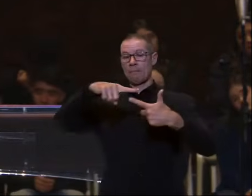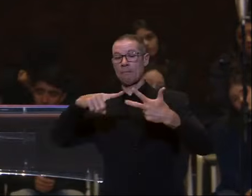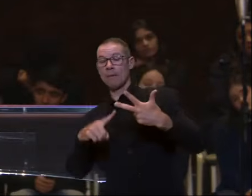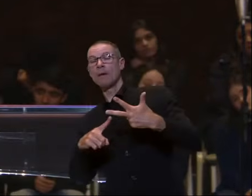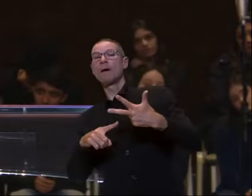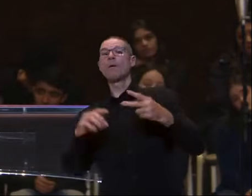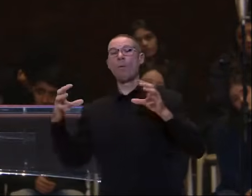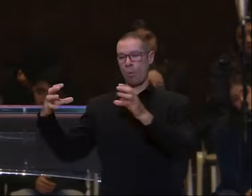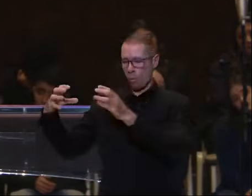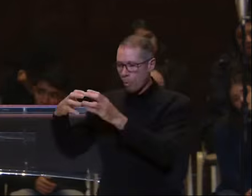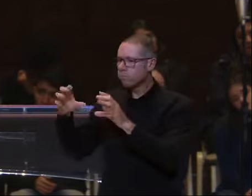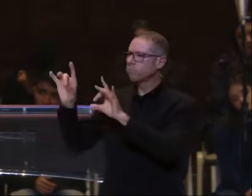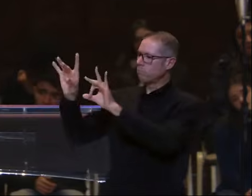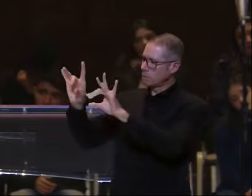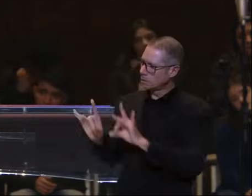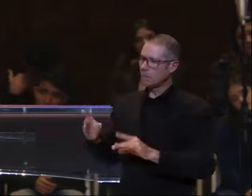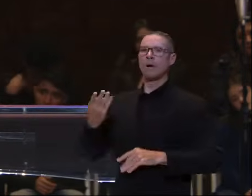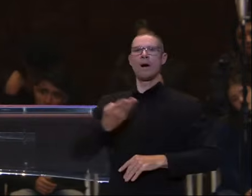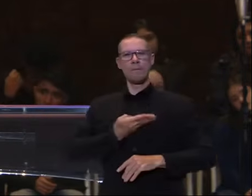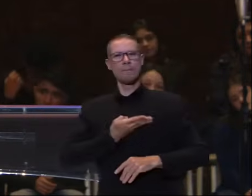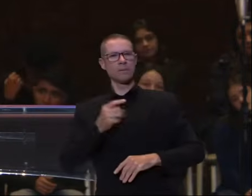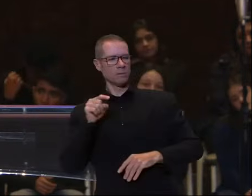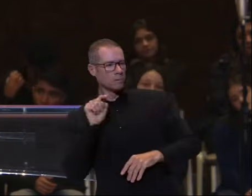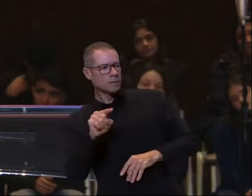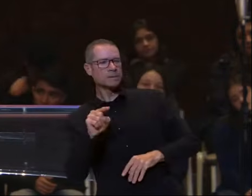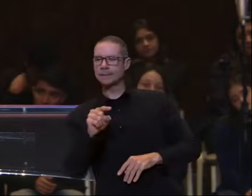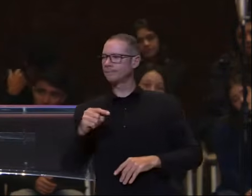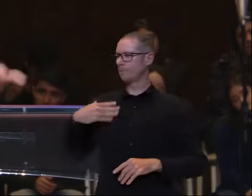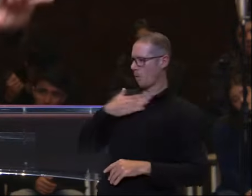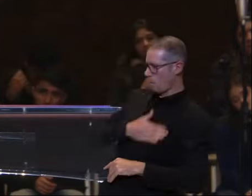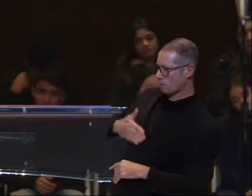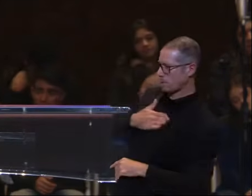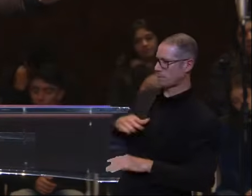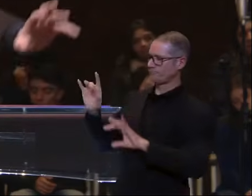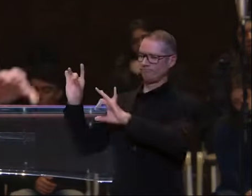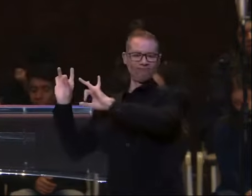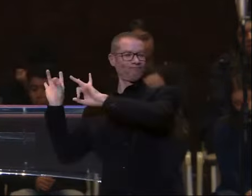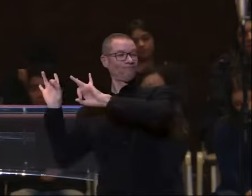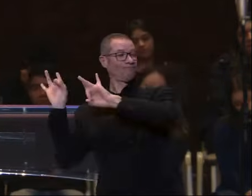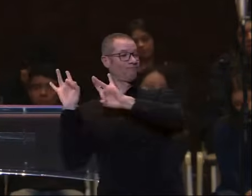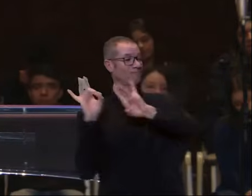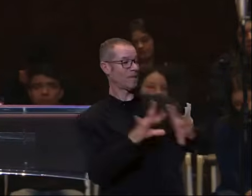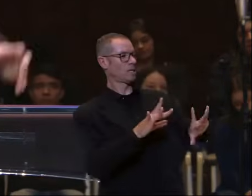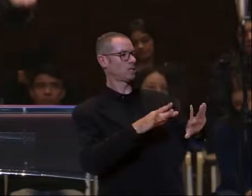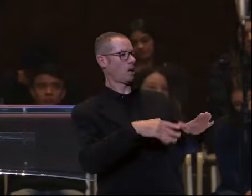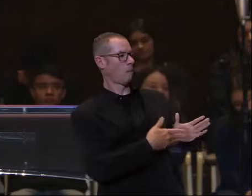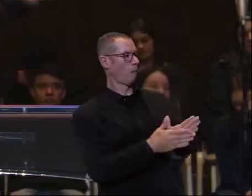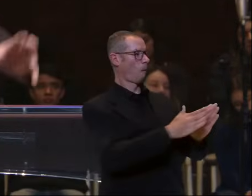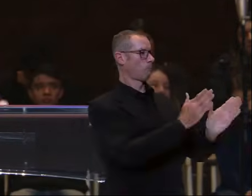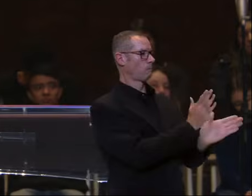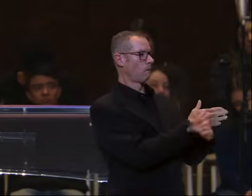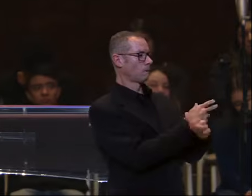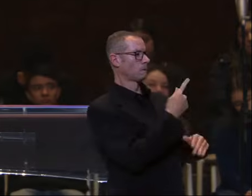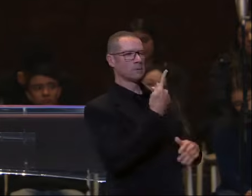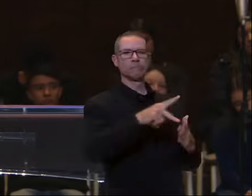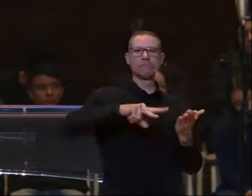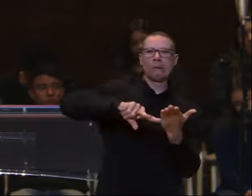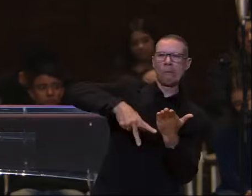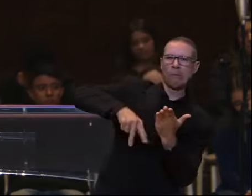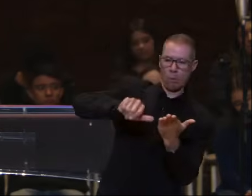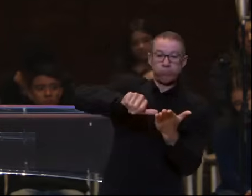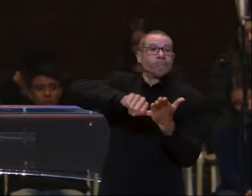talvez um grupo especial de amigos que você considerava te deixaram no caminho, o teu sócio te